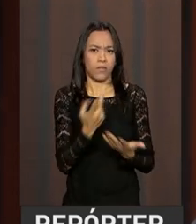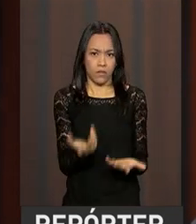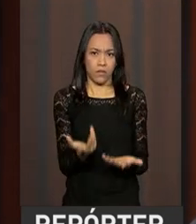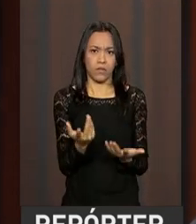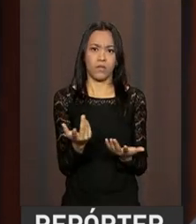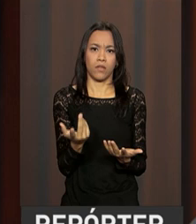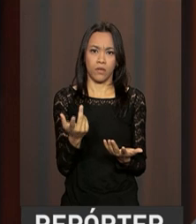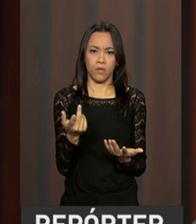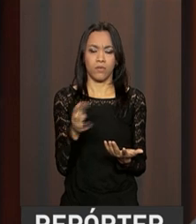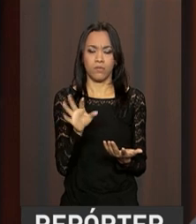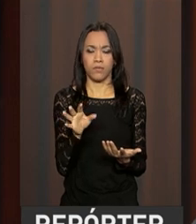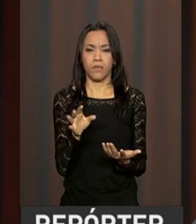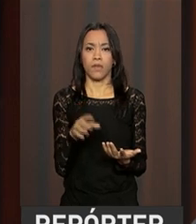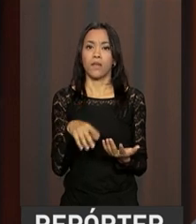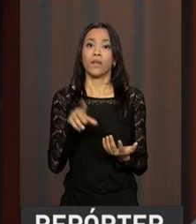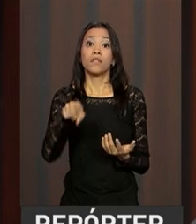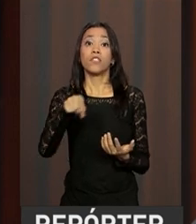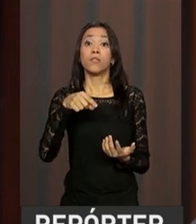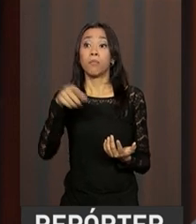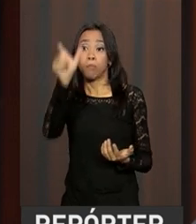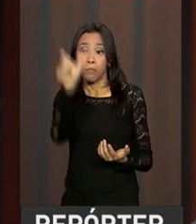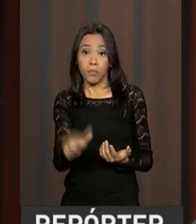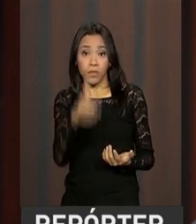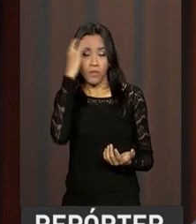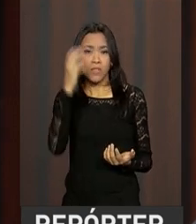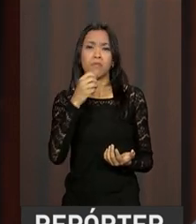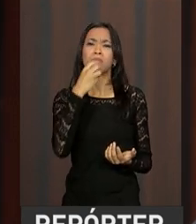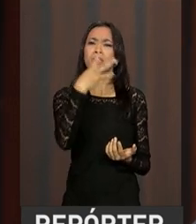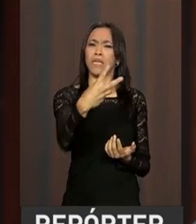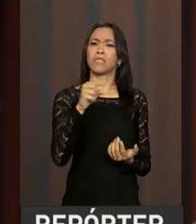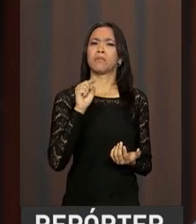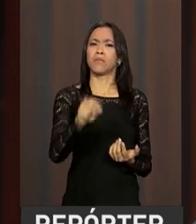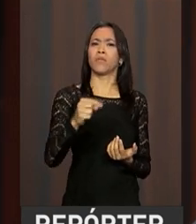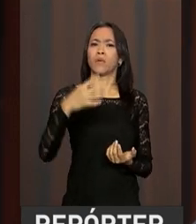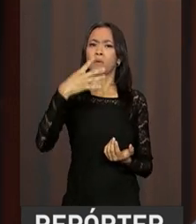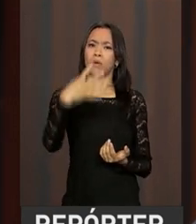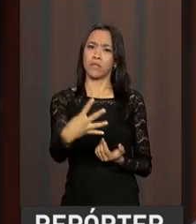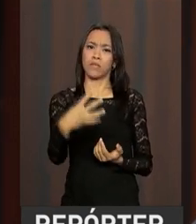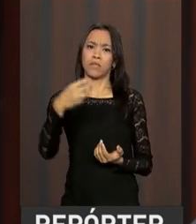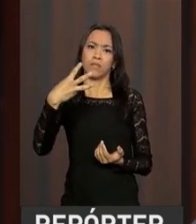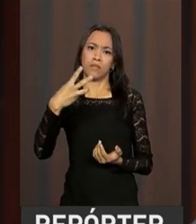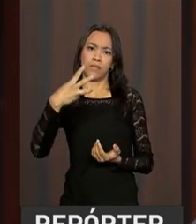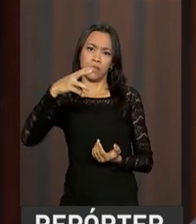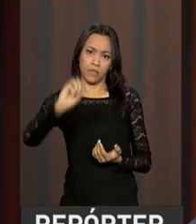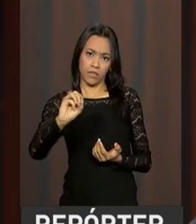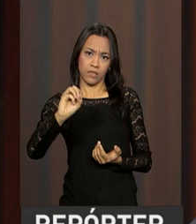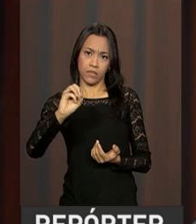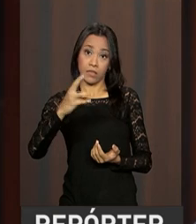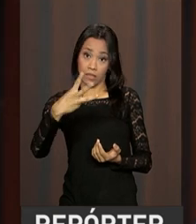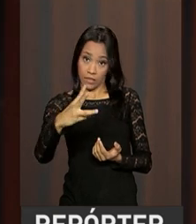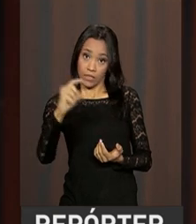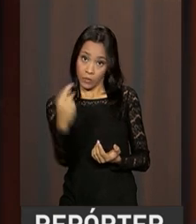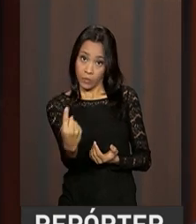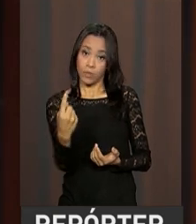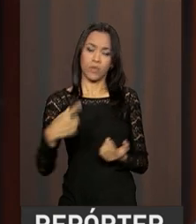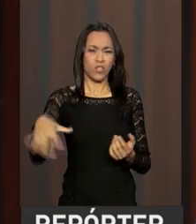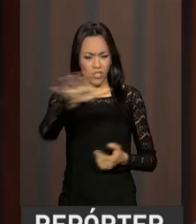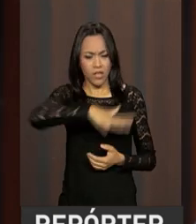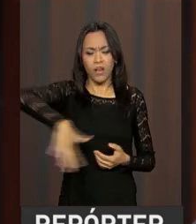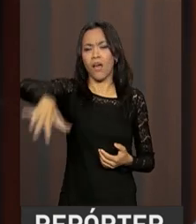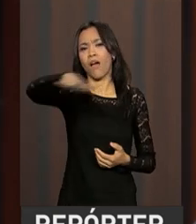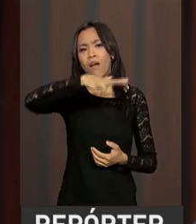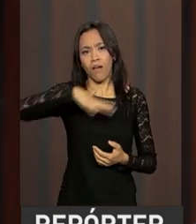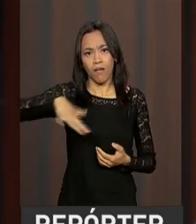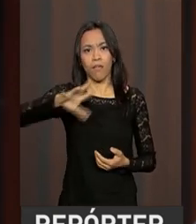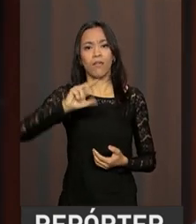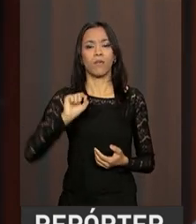infracionais de não candidatos 3000 431 em geral feitos